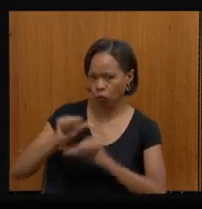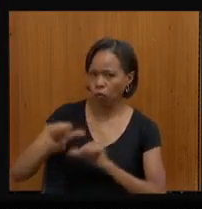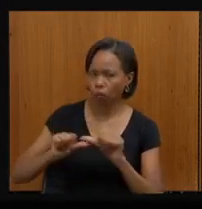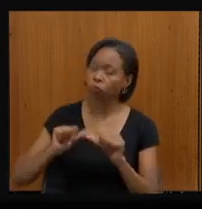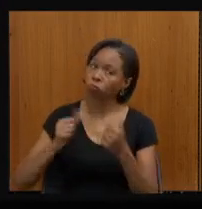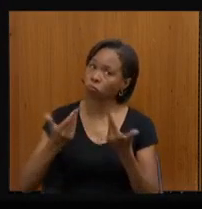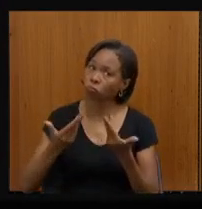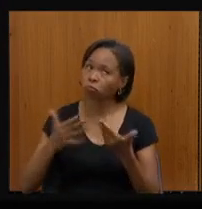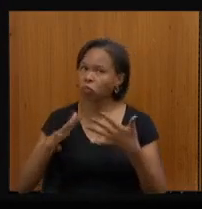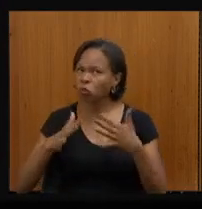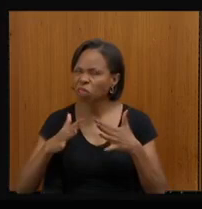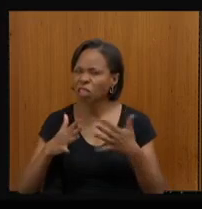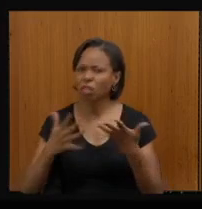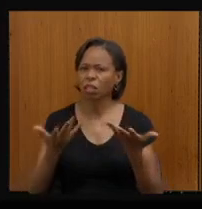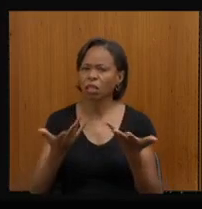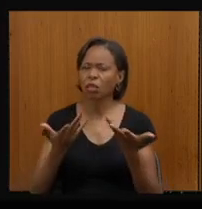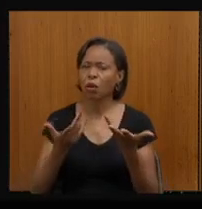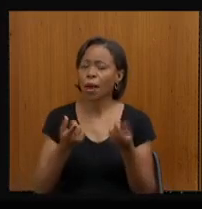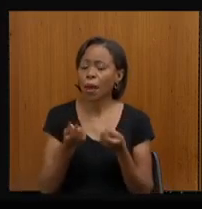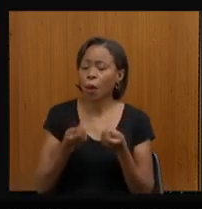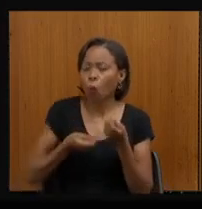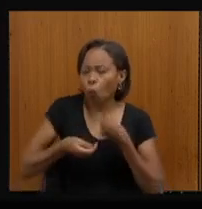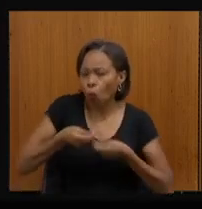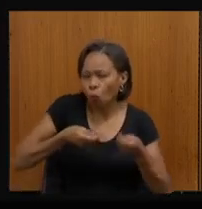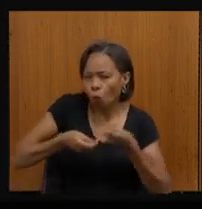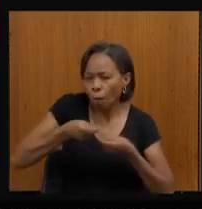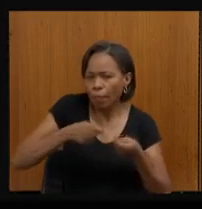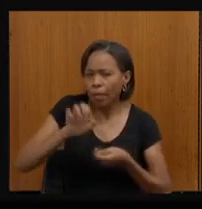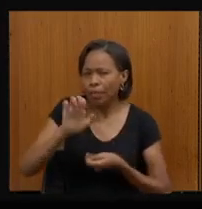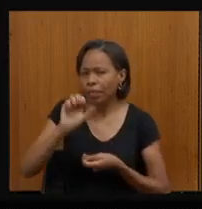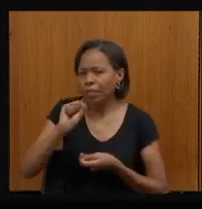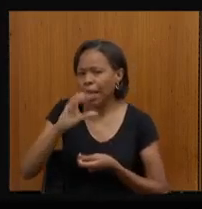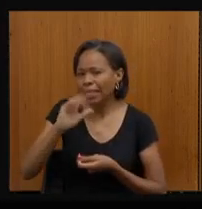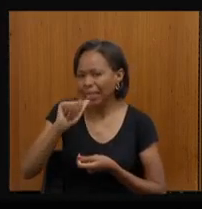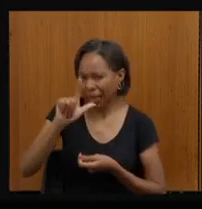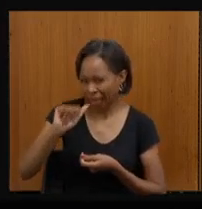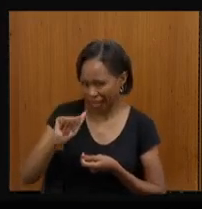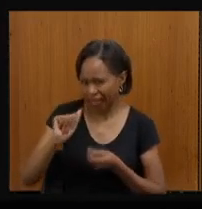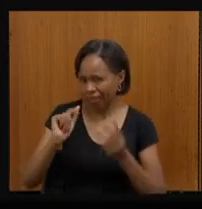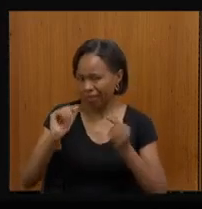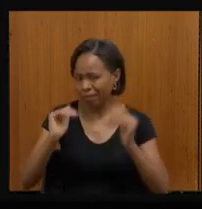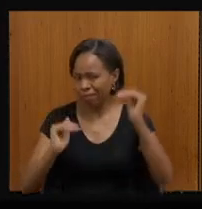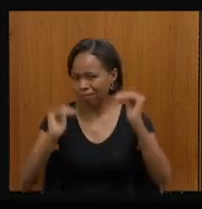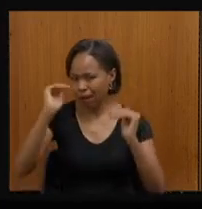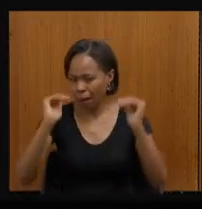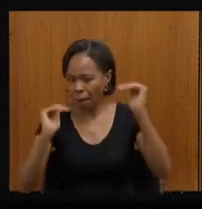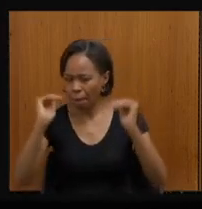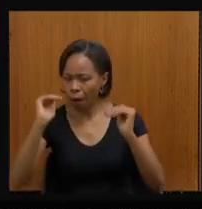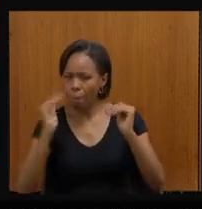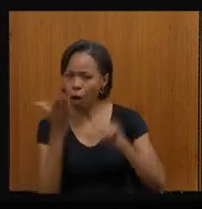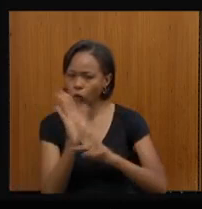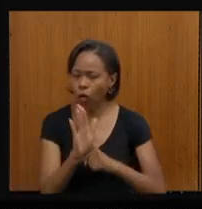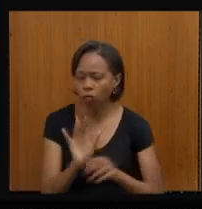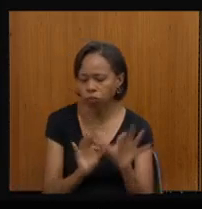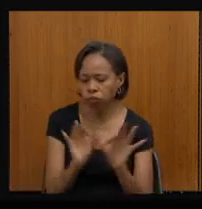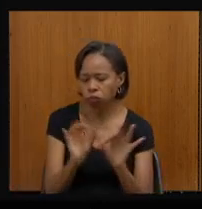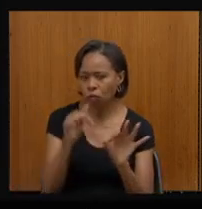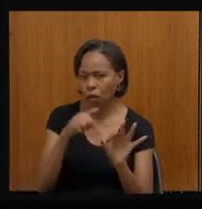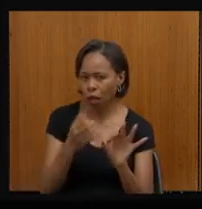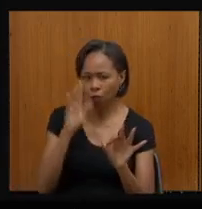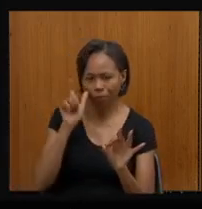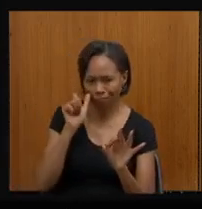isso essa economia de escala que precisa ter para que o projeto não fica interessante a outra parte um